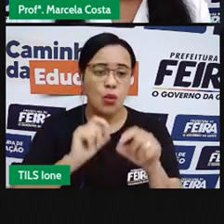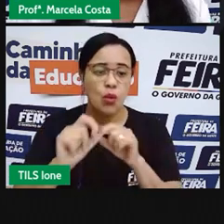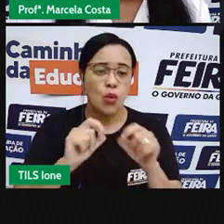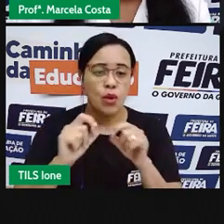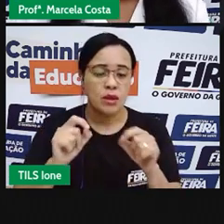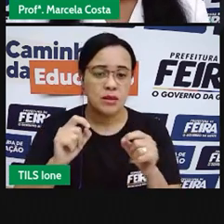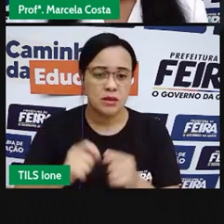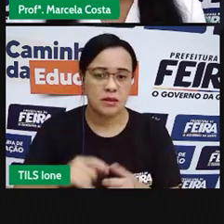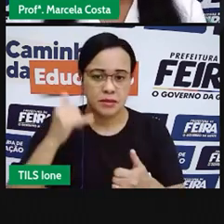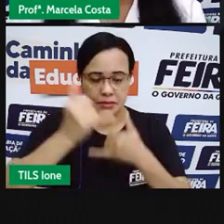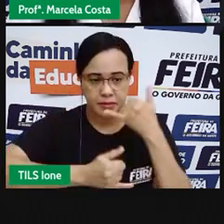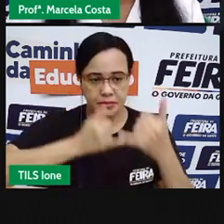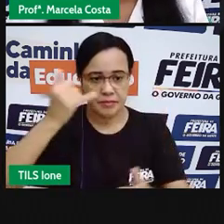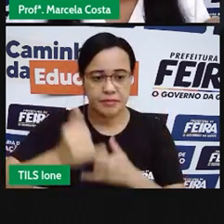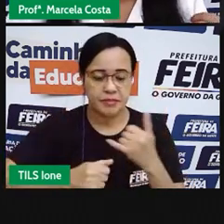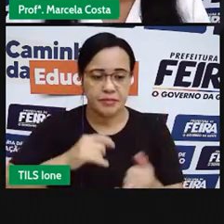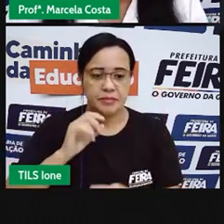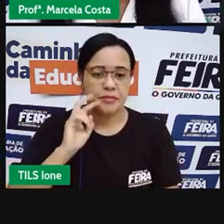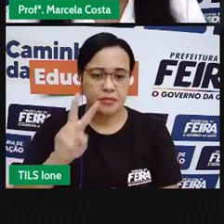Jogar